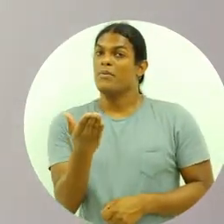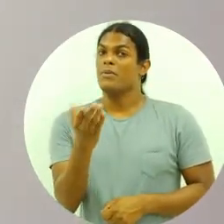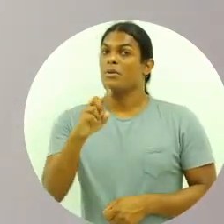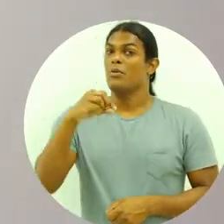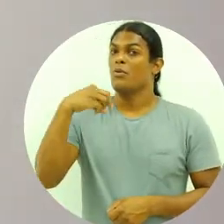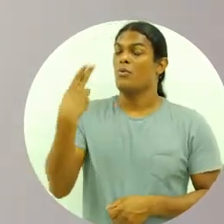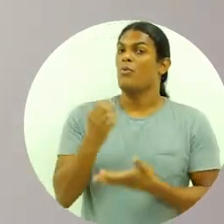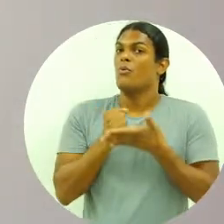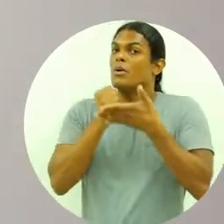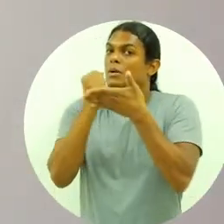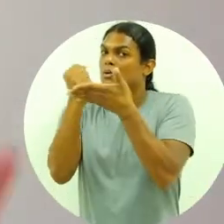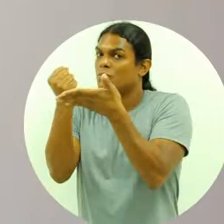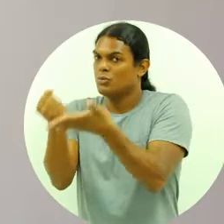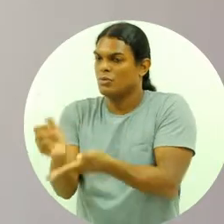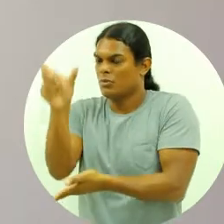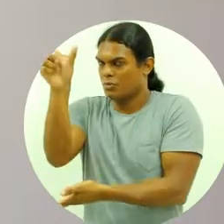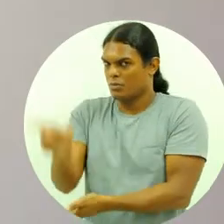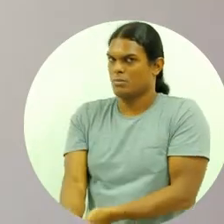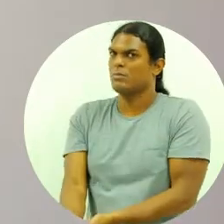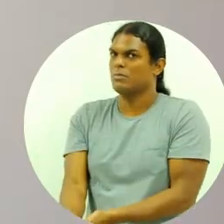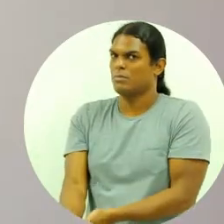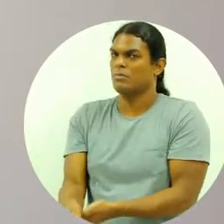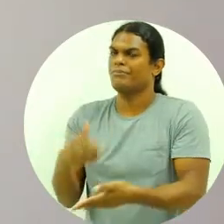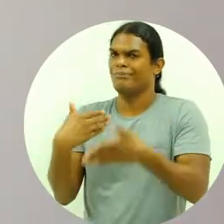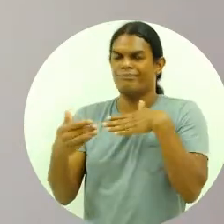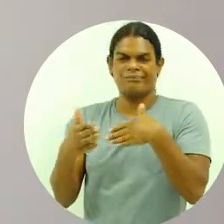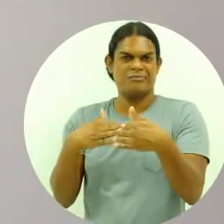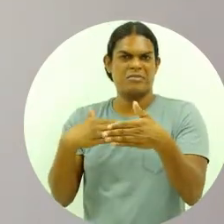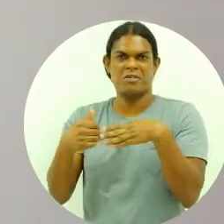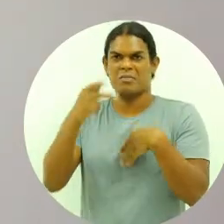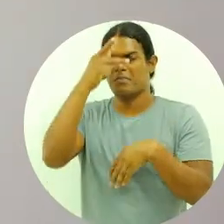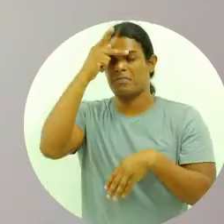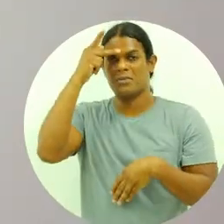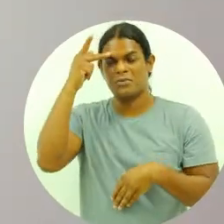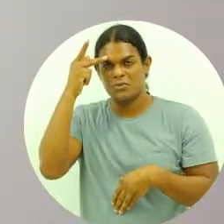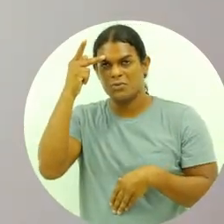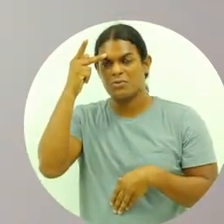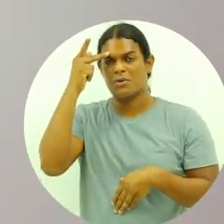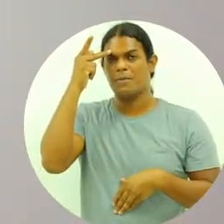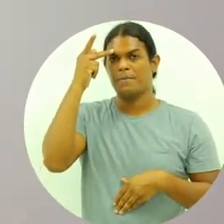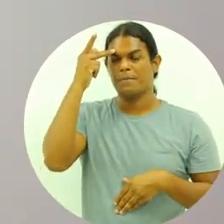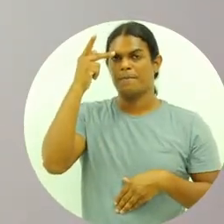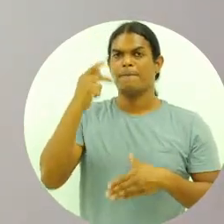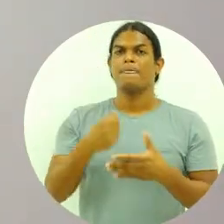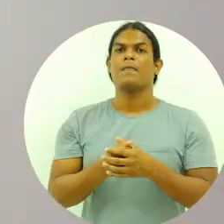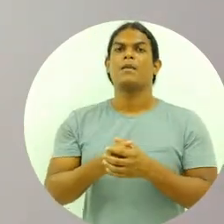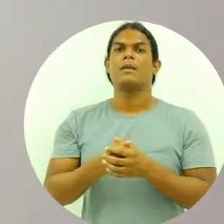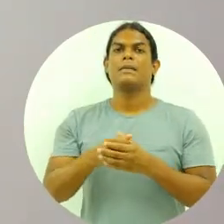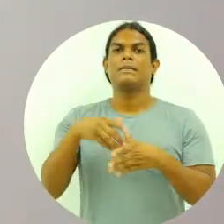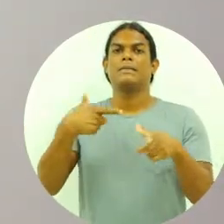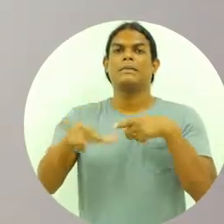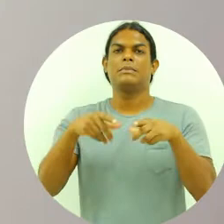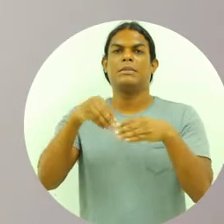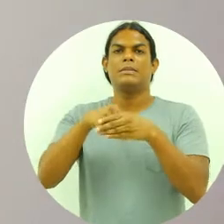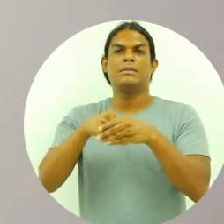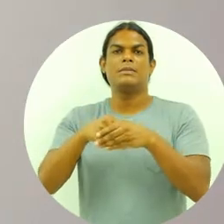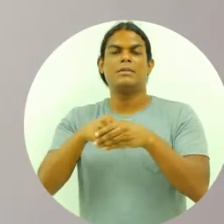ou privilegiar quem quer que seja. Então, qualquer administrado será tratado de maneira